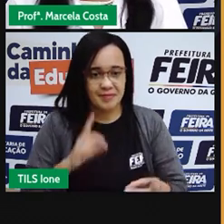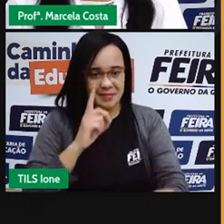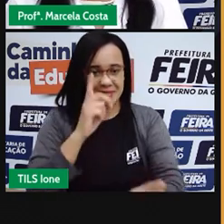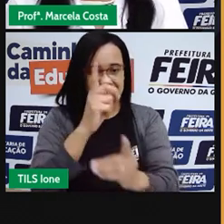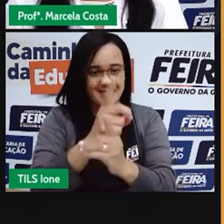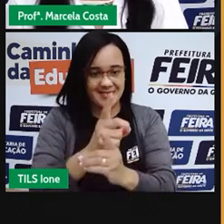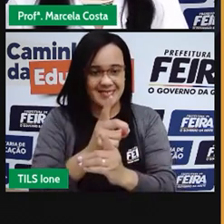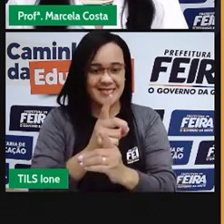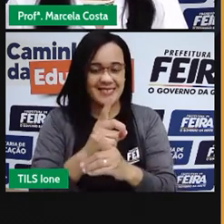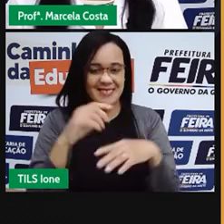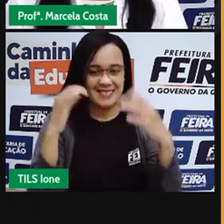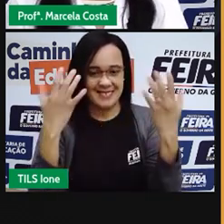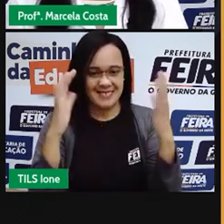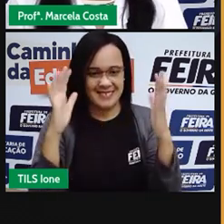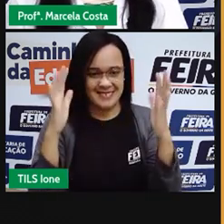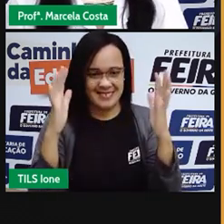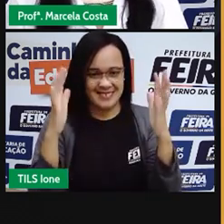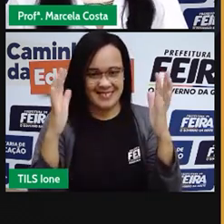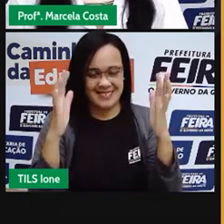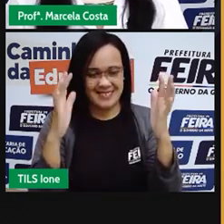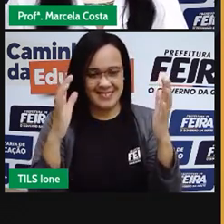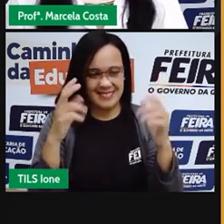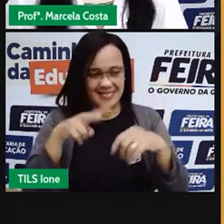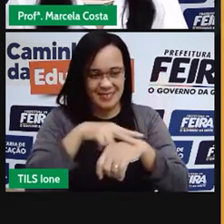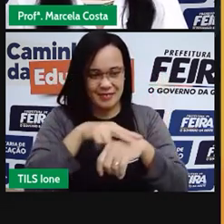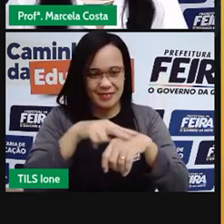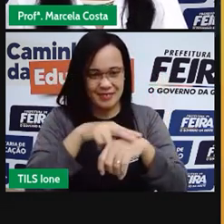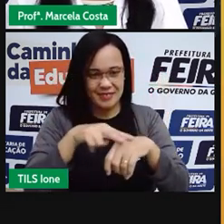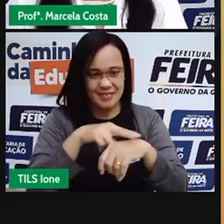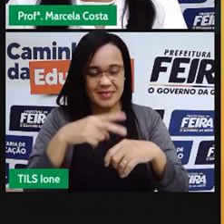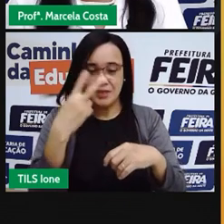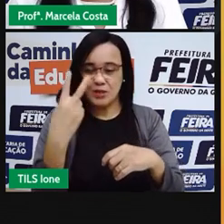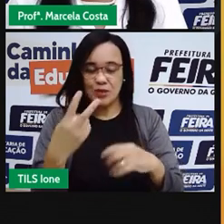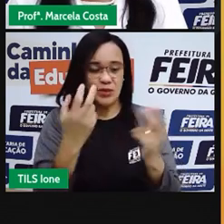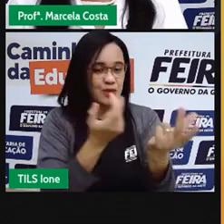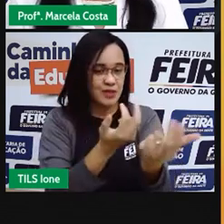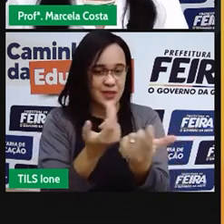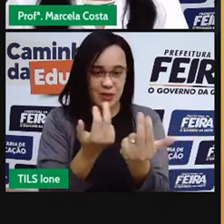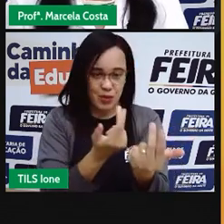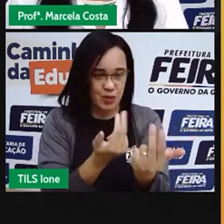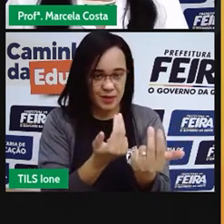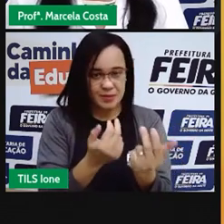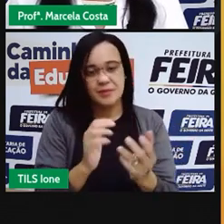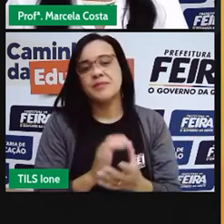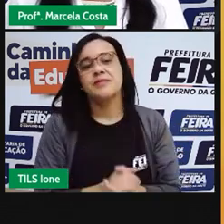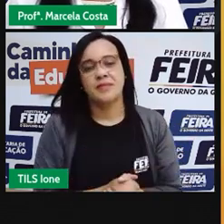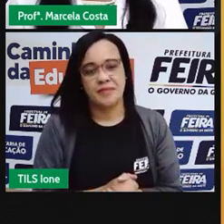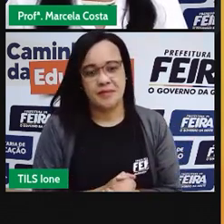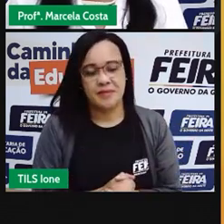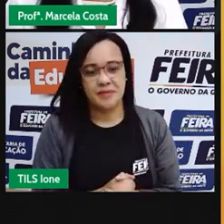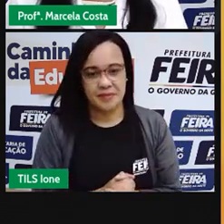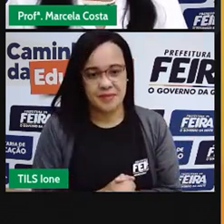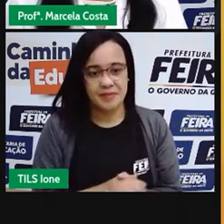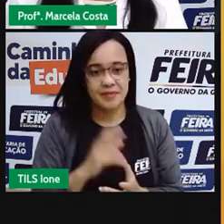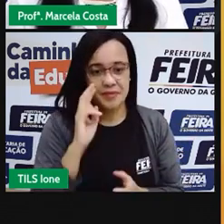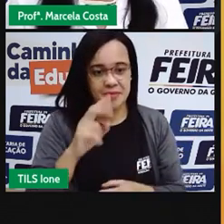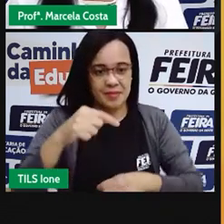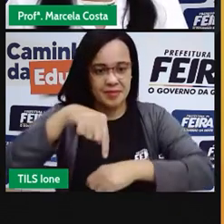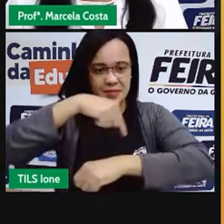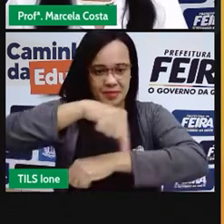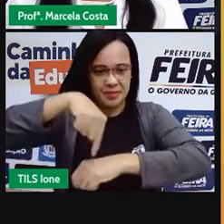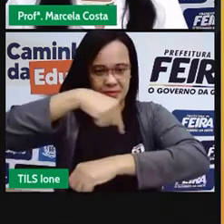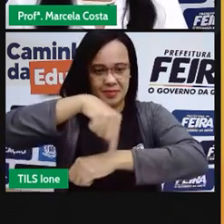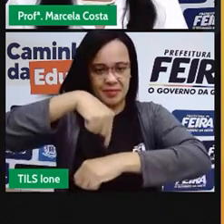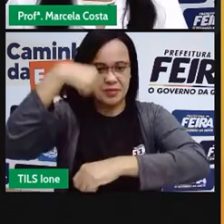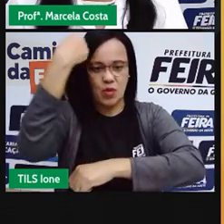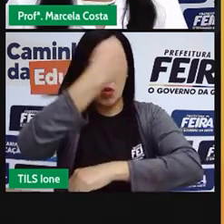Achamos aqui os pares do retângulo. Dois retângulos iguais. Agora vamos ver aqui o relógio. O